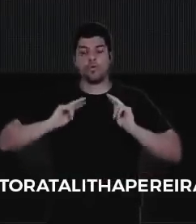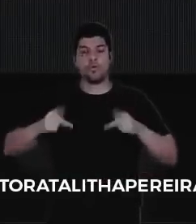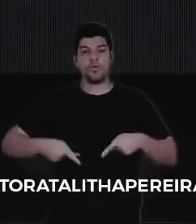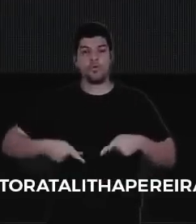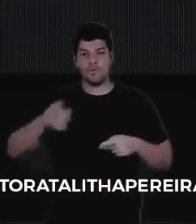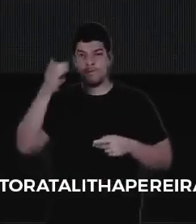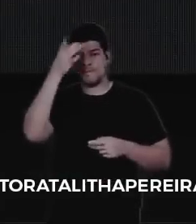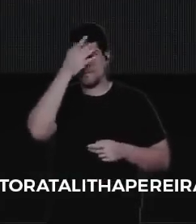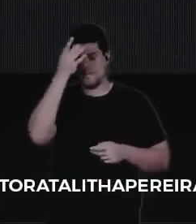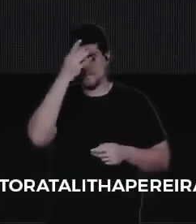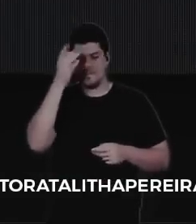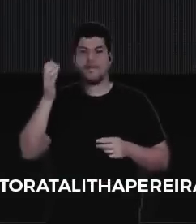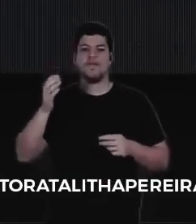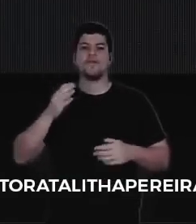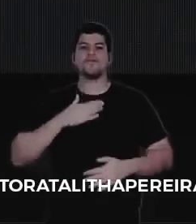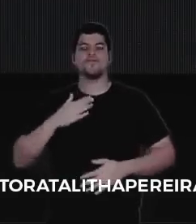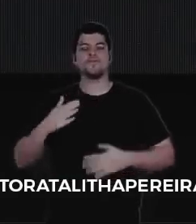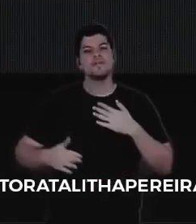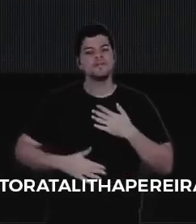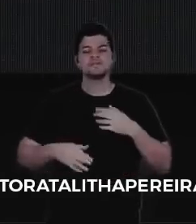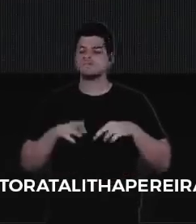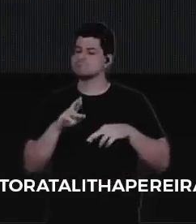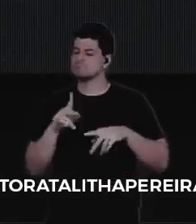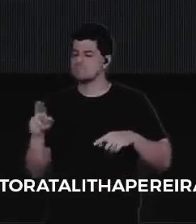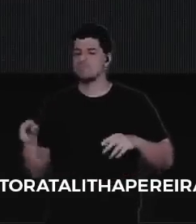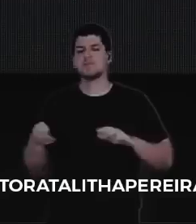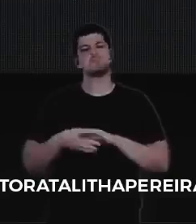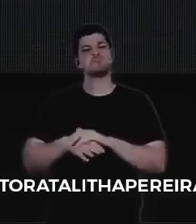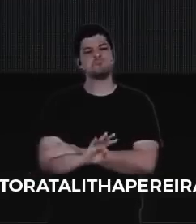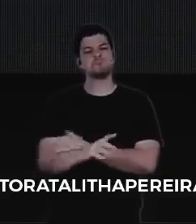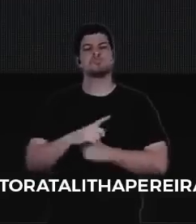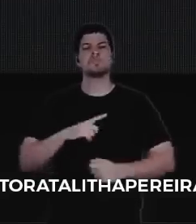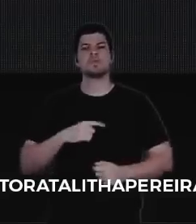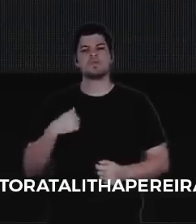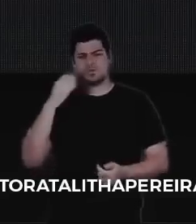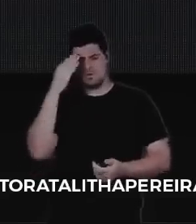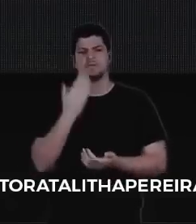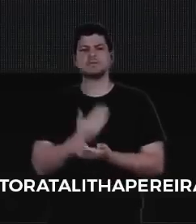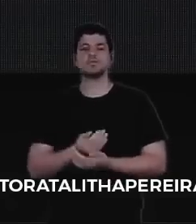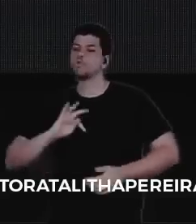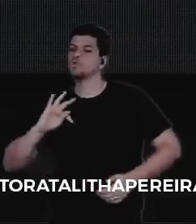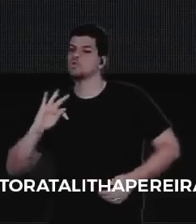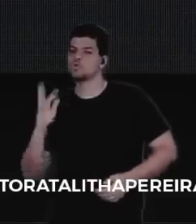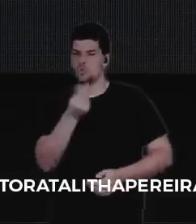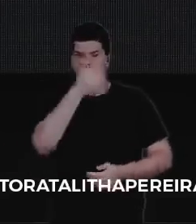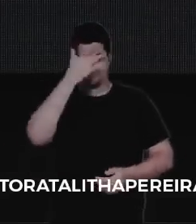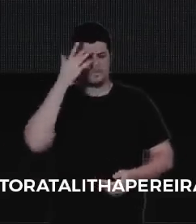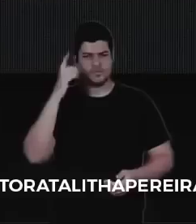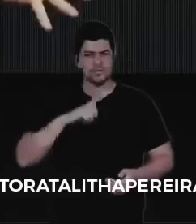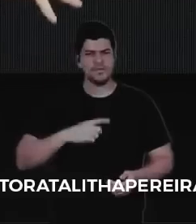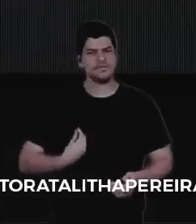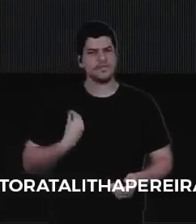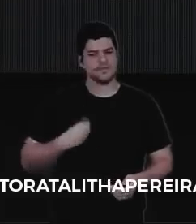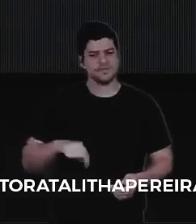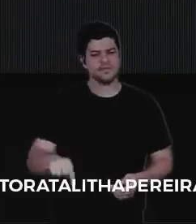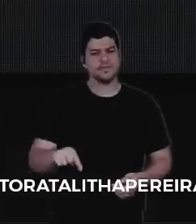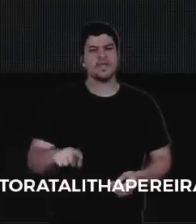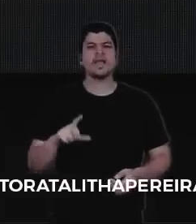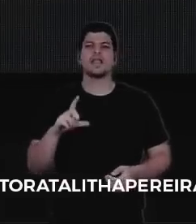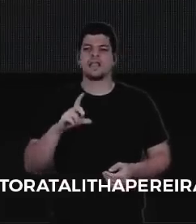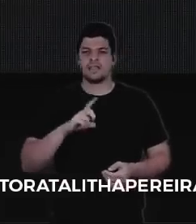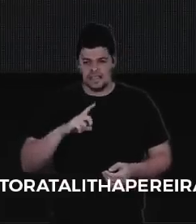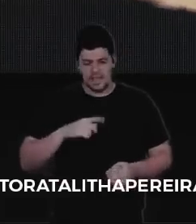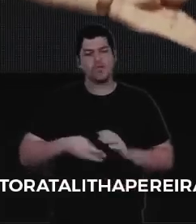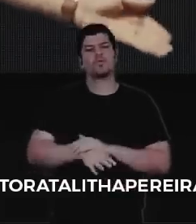tipos. Com certeza, todo mundo aqui tem algum tipo de hábito que eu mencionei ou que eu